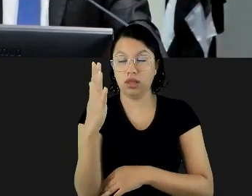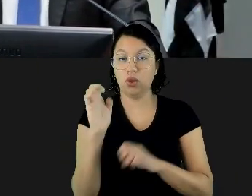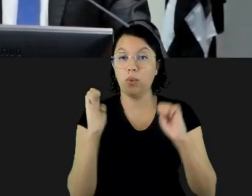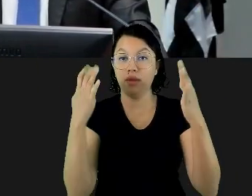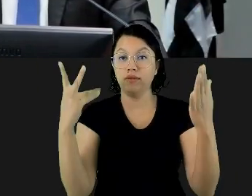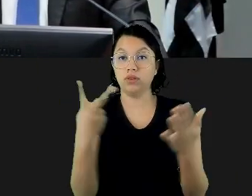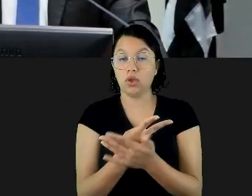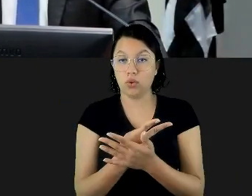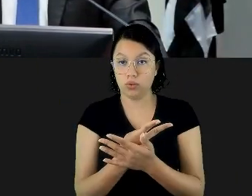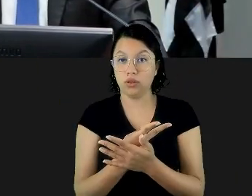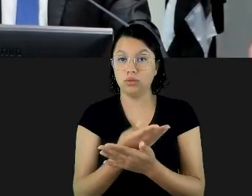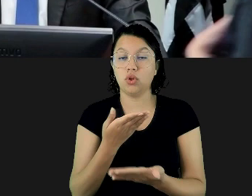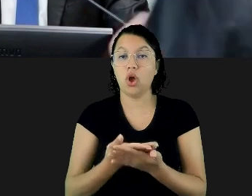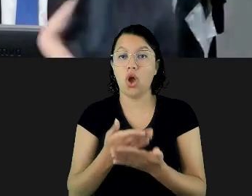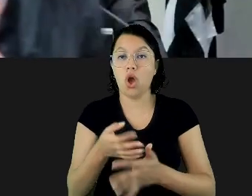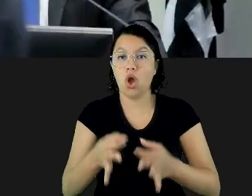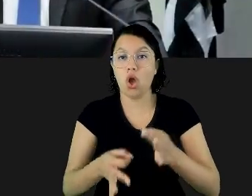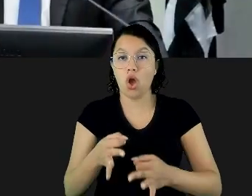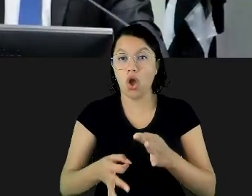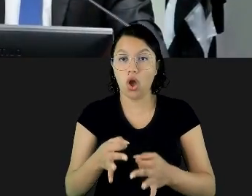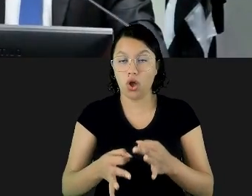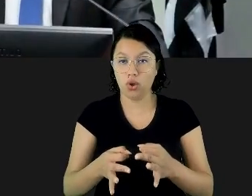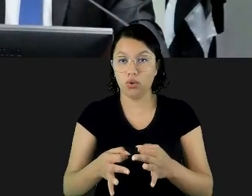Tribunal Regional Federal da Terceira Região.